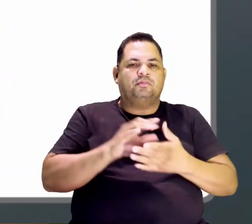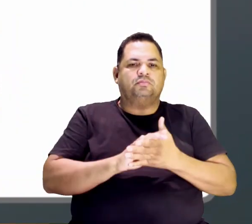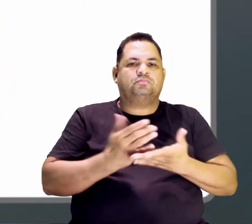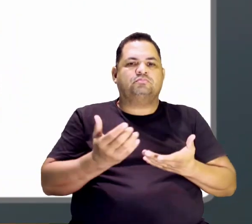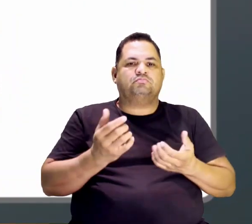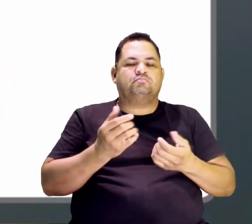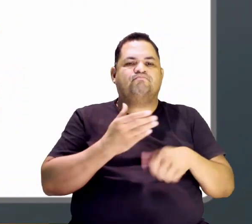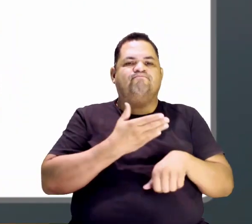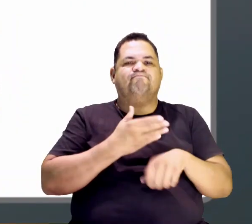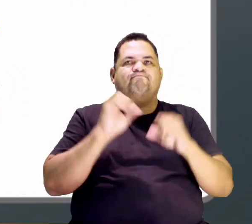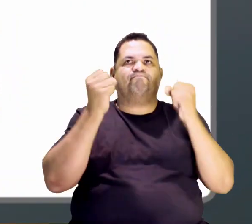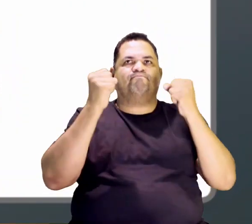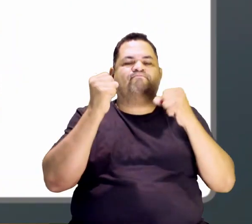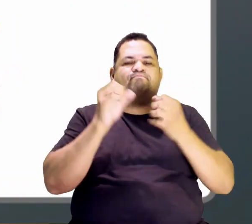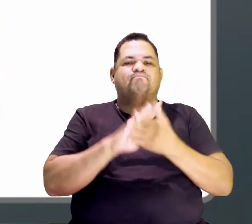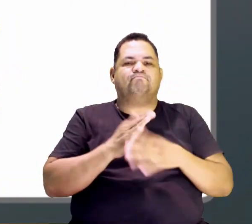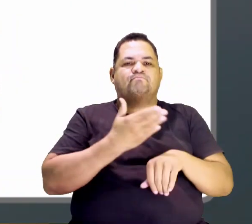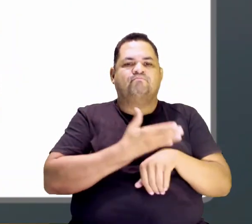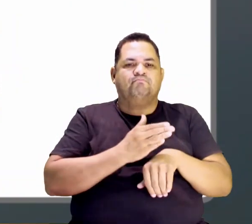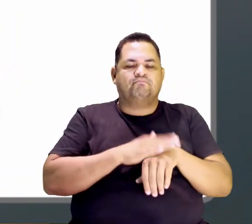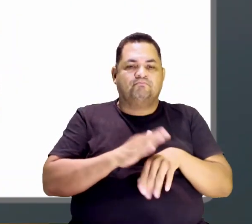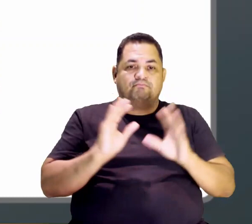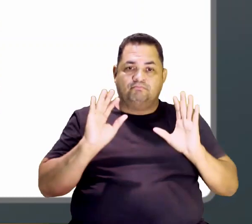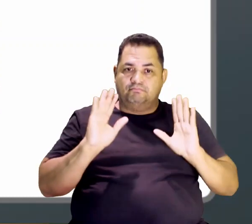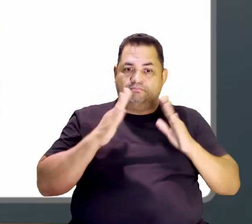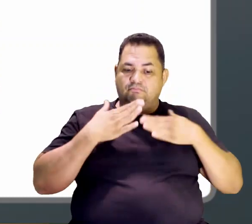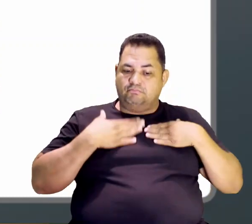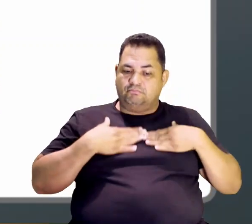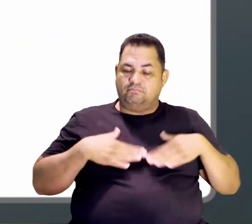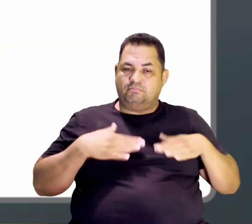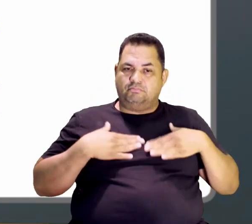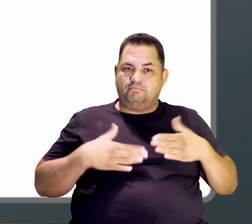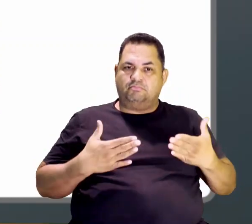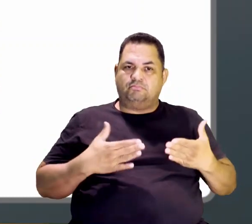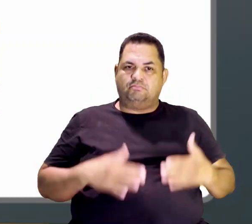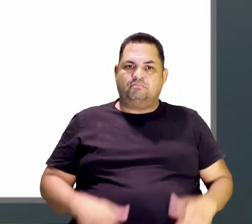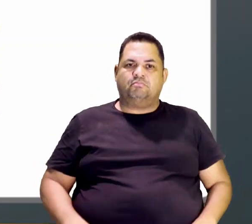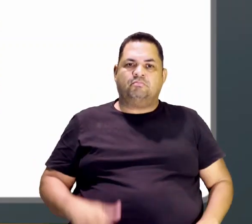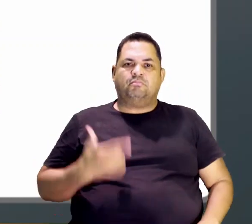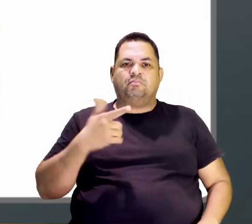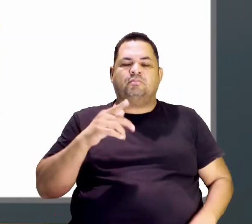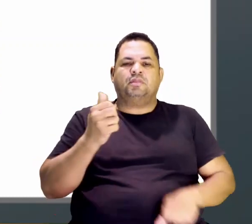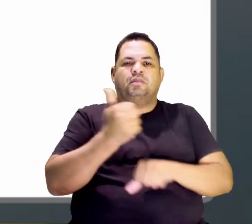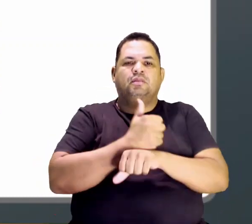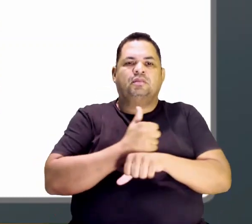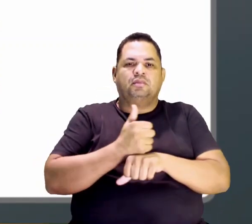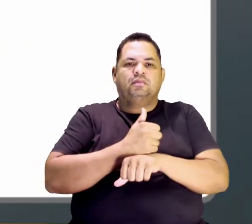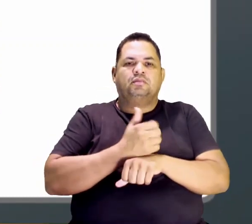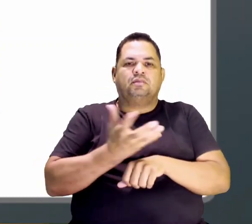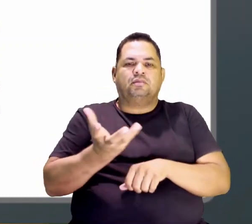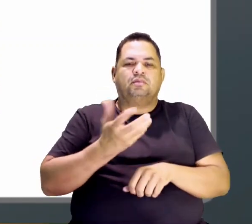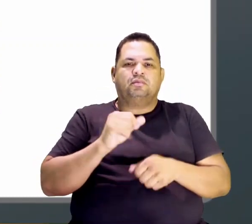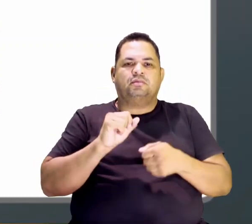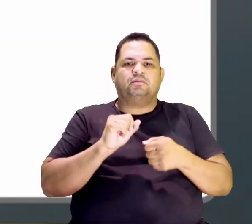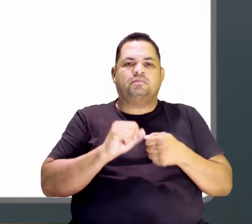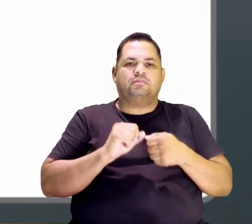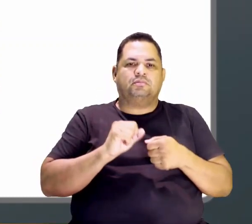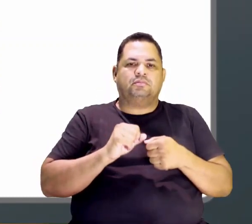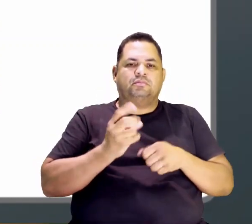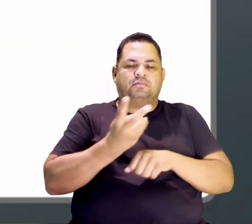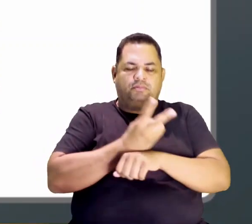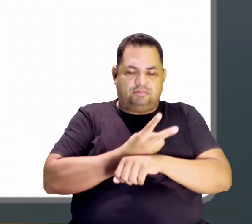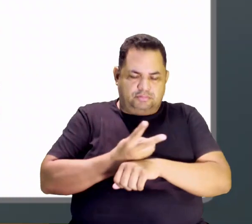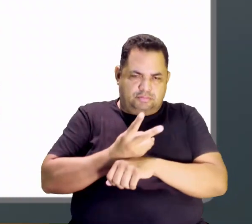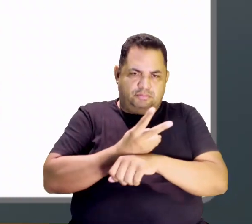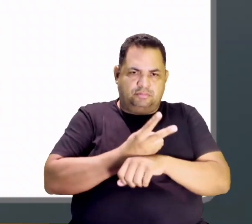atividades, certo? Beleza? Então, não tem esse profissional, não tem como fazer, mas quer fazer, então busca